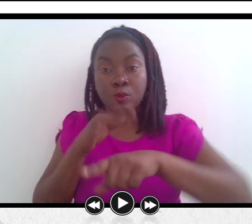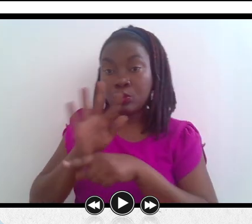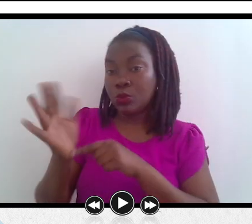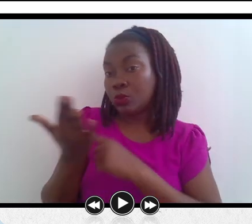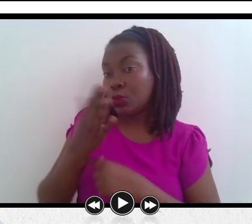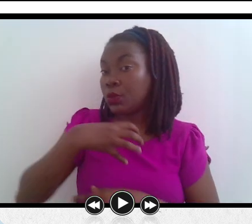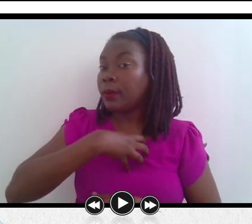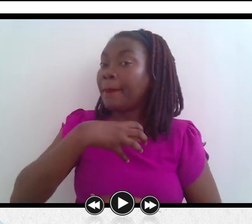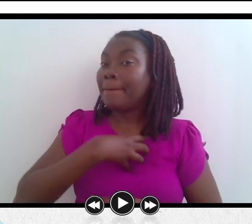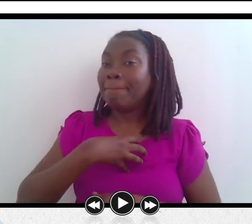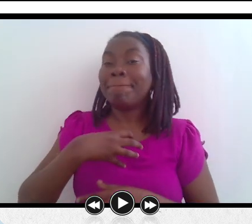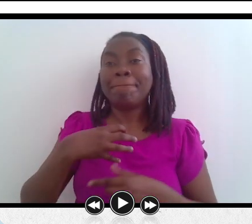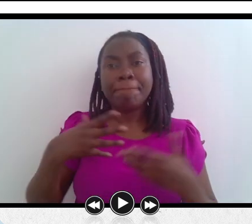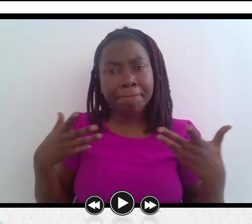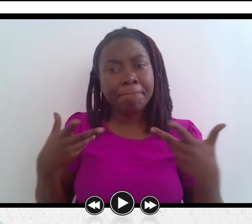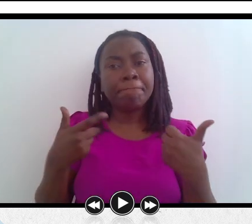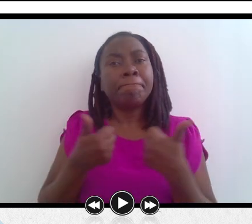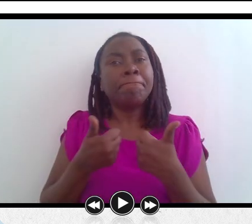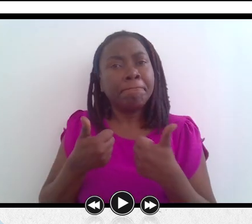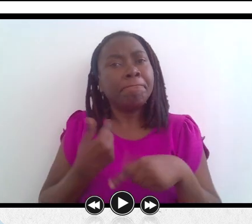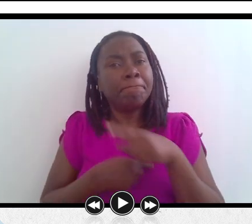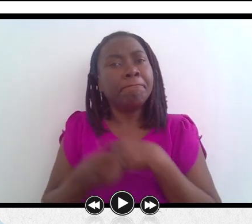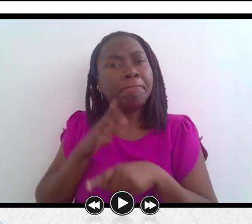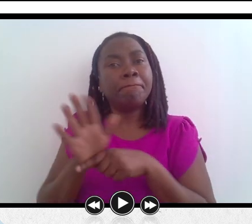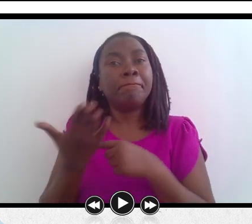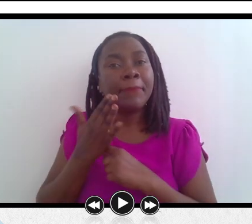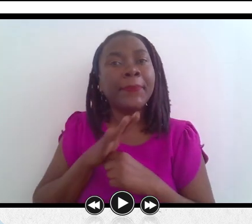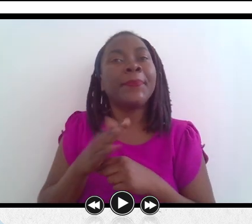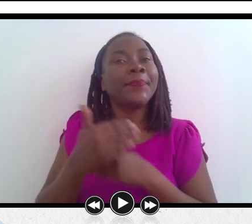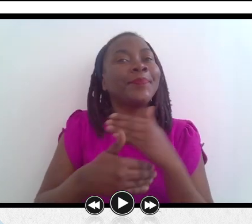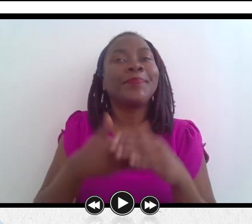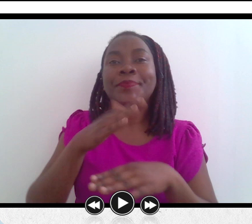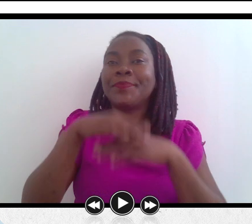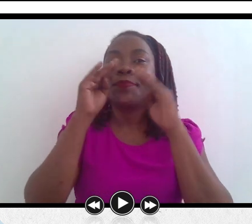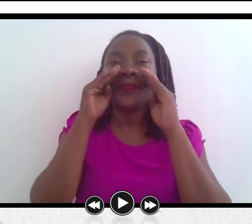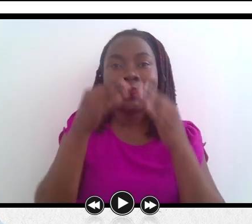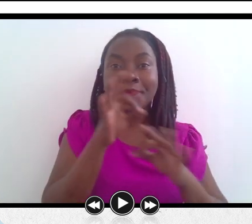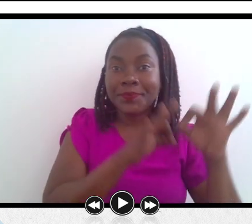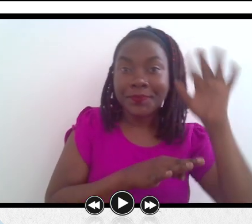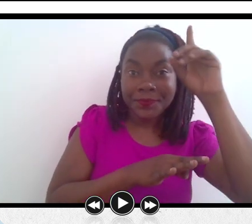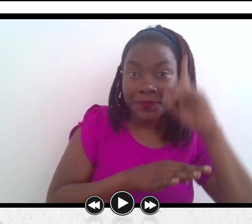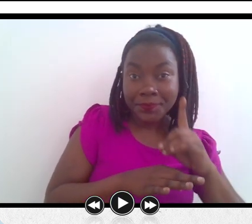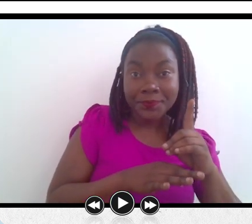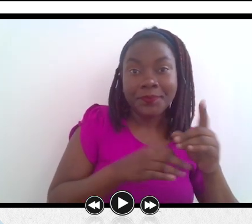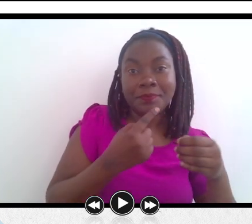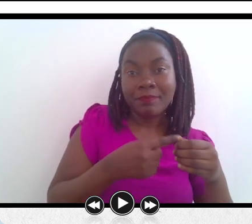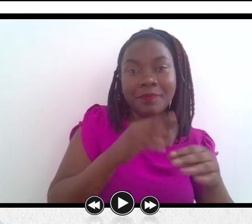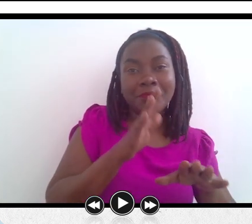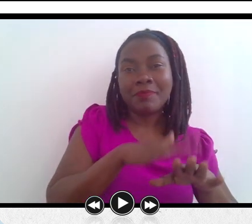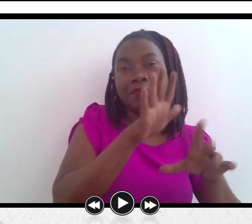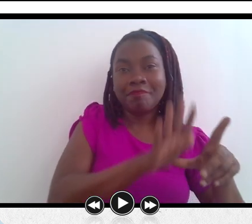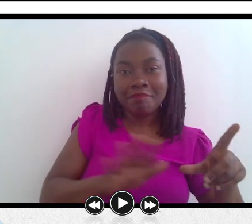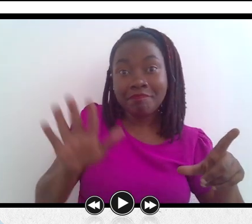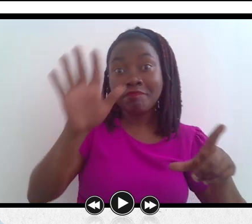de uma maneira bem complementar propriamente dito, cada vez mais específico. O plano diretor urbano é mais genérico, o plano de